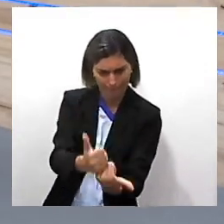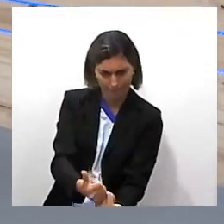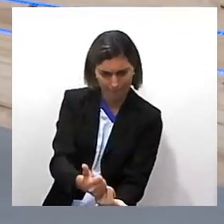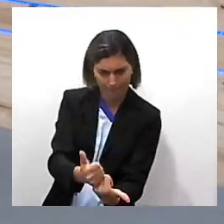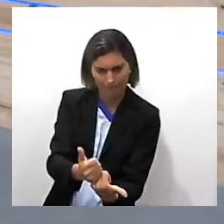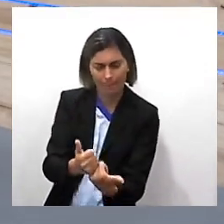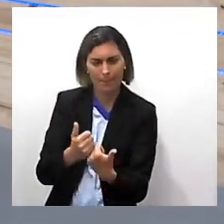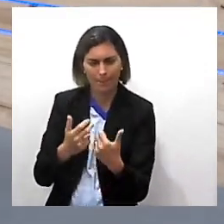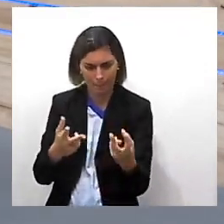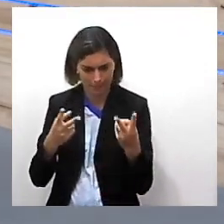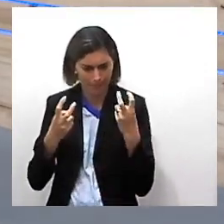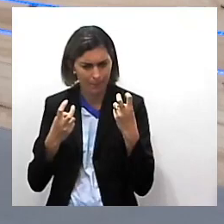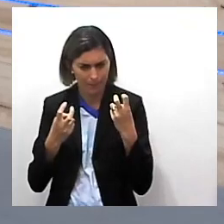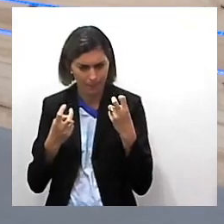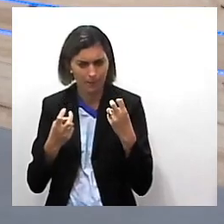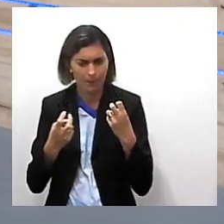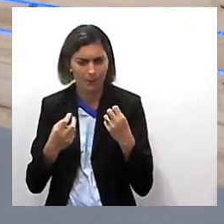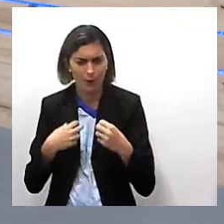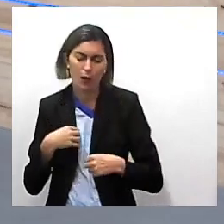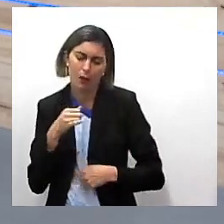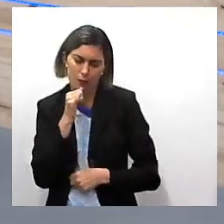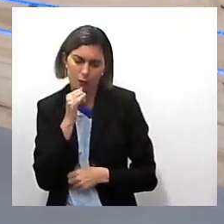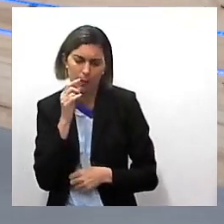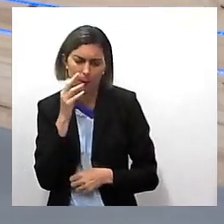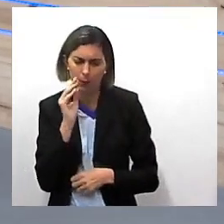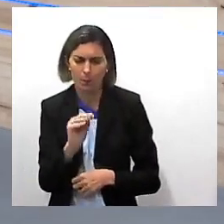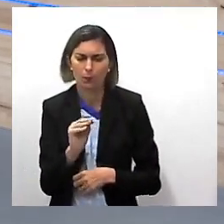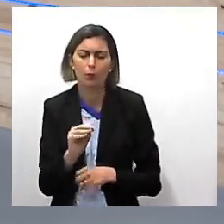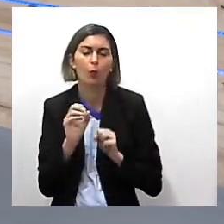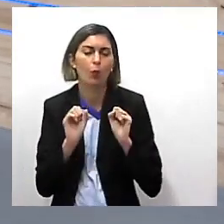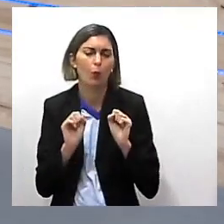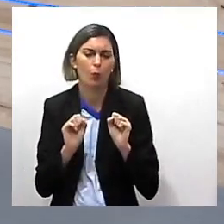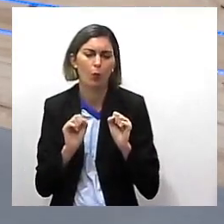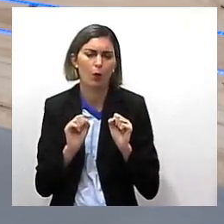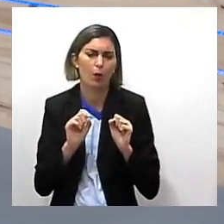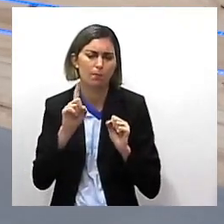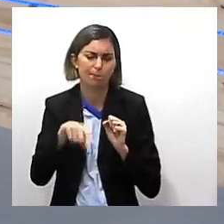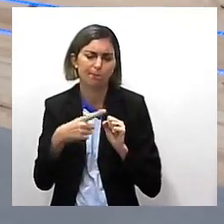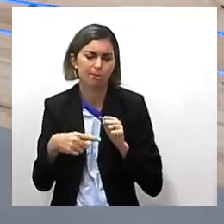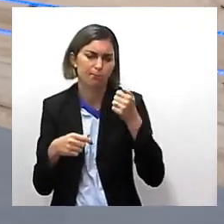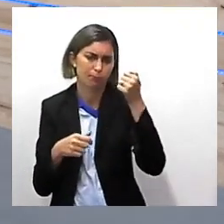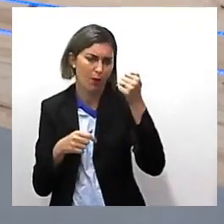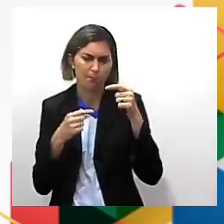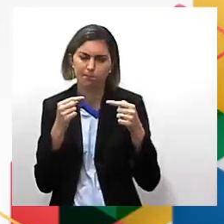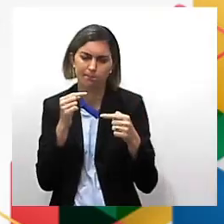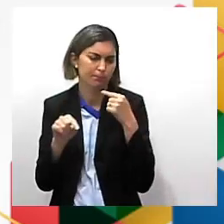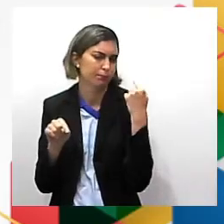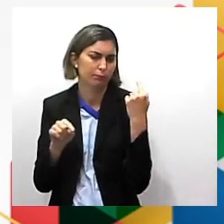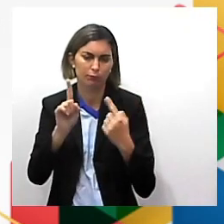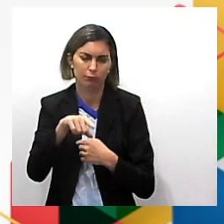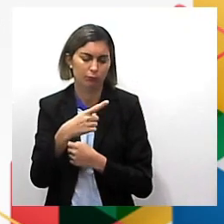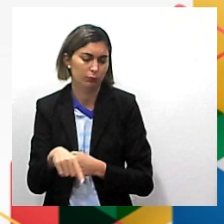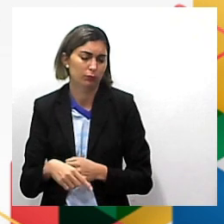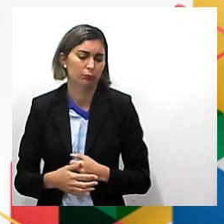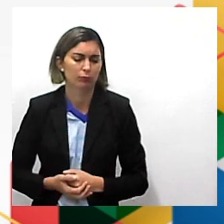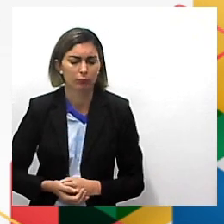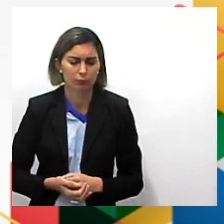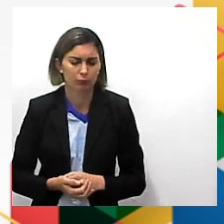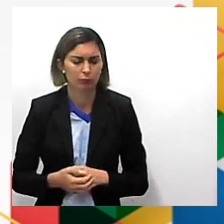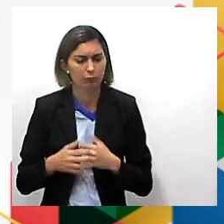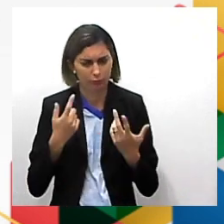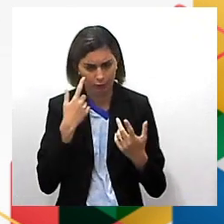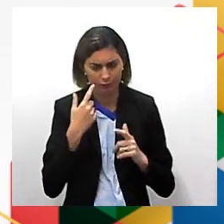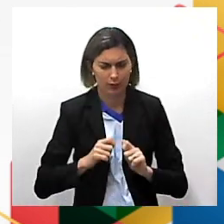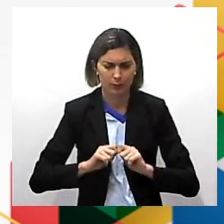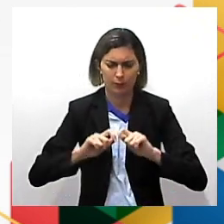Então, de cara, eu já posso desprezar, por exemplo, o gráfico que representa a letra A. Vai lá, Jonatas, vai lá, Robertão,